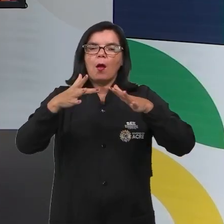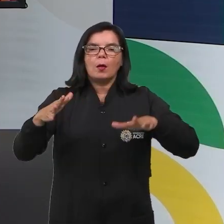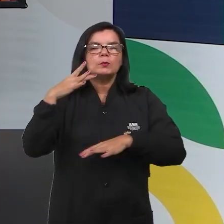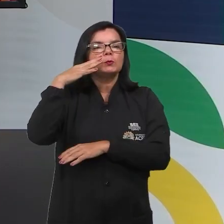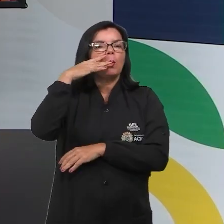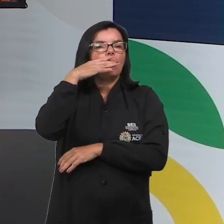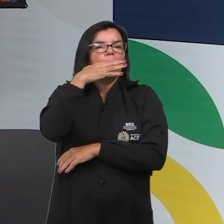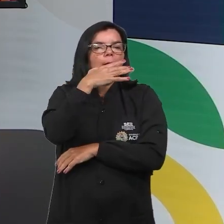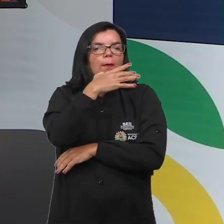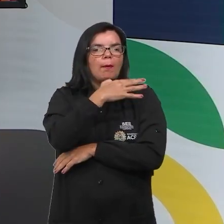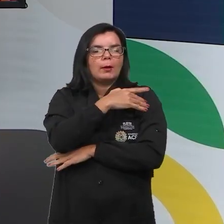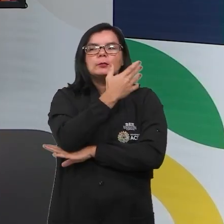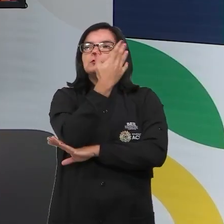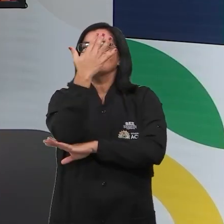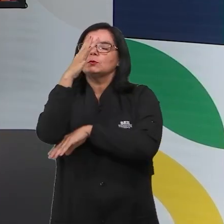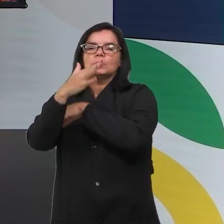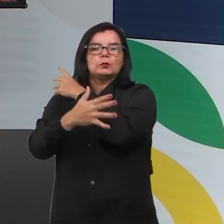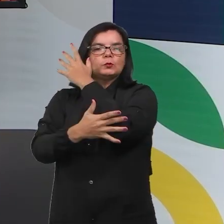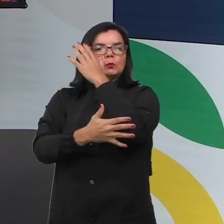quentes, as paisagens são